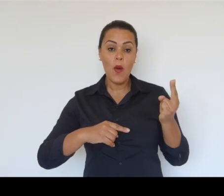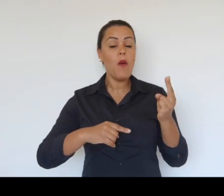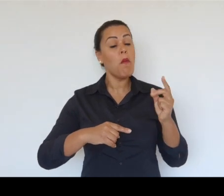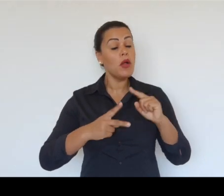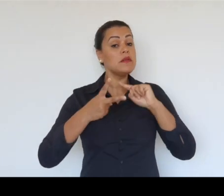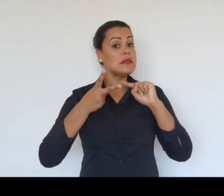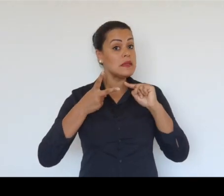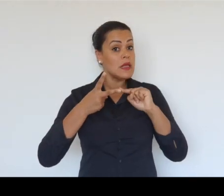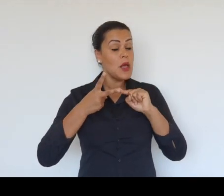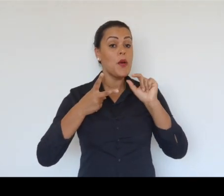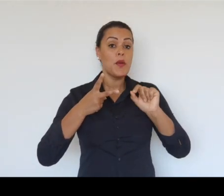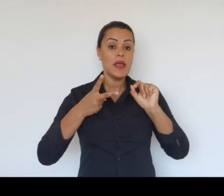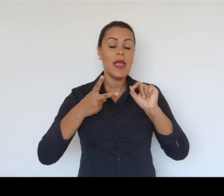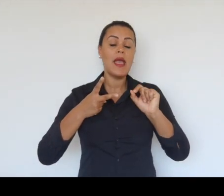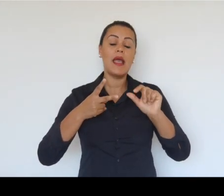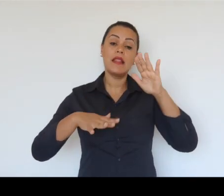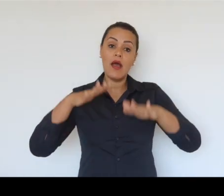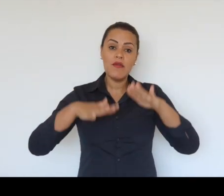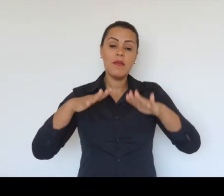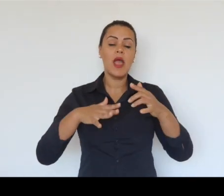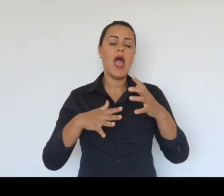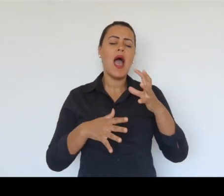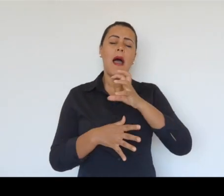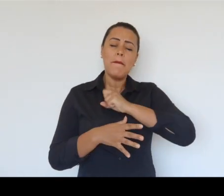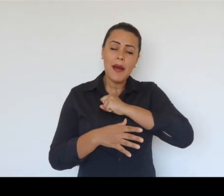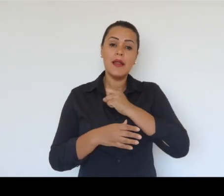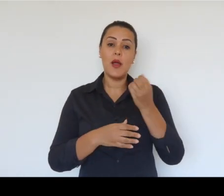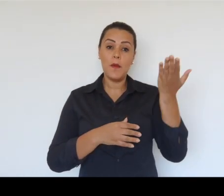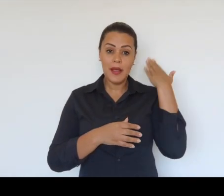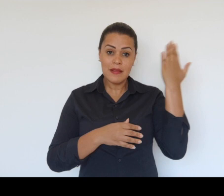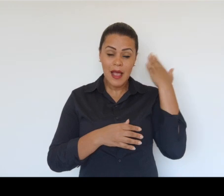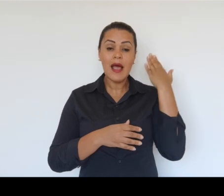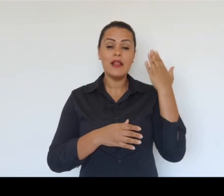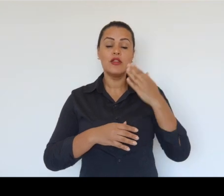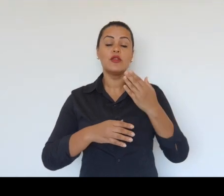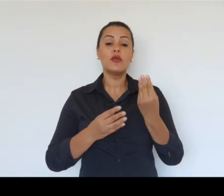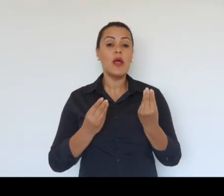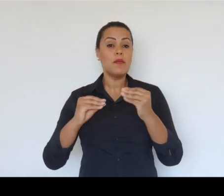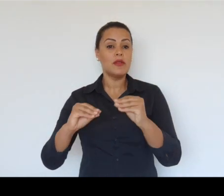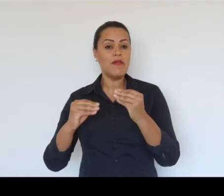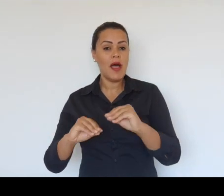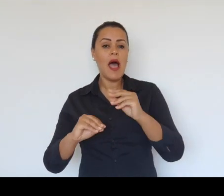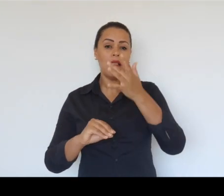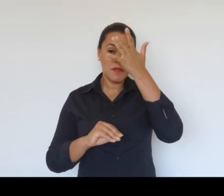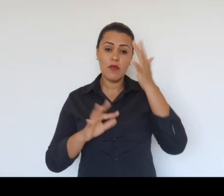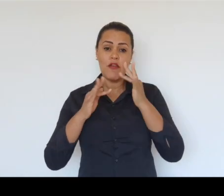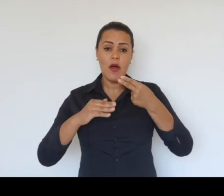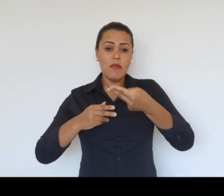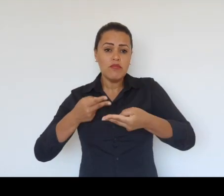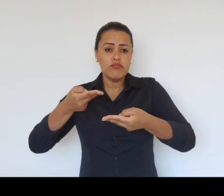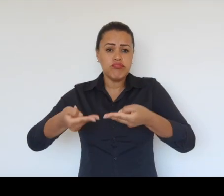o oposto, por eles venerarem o passado, eles acumulavam seus antepassados cada vez